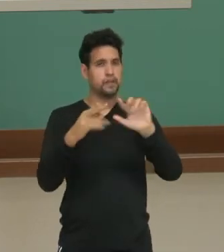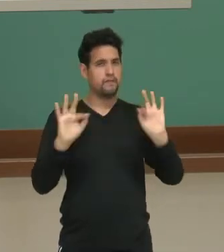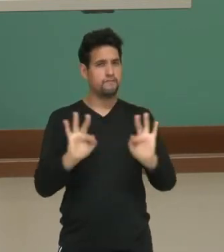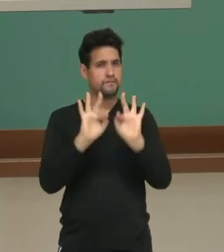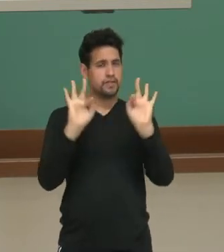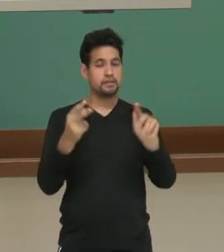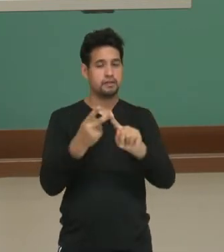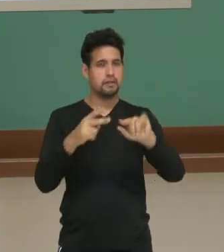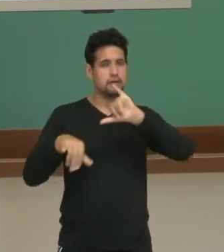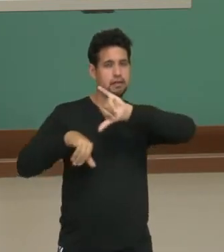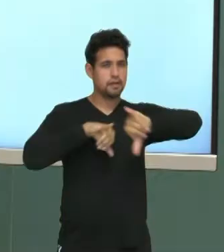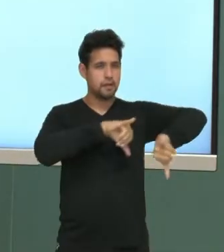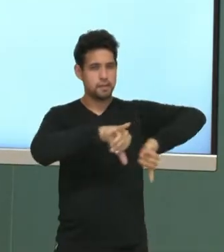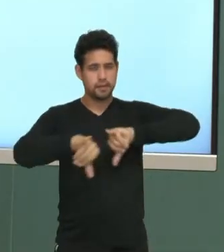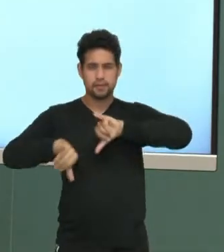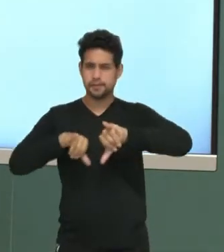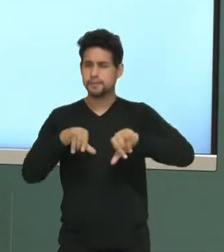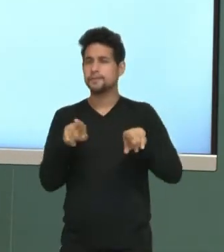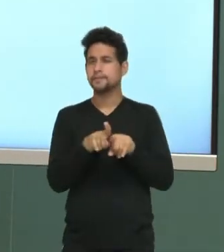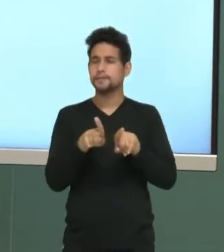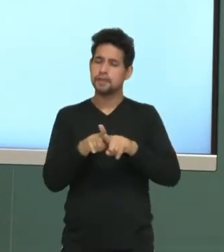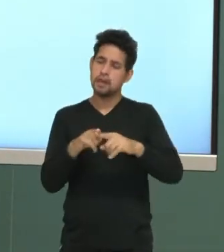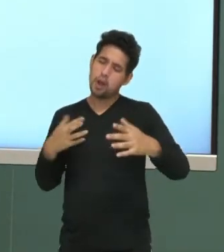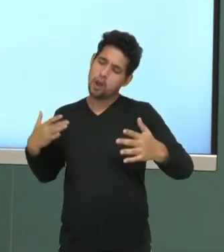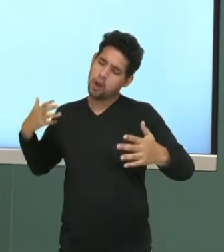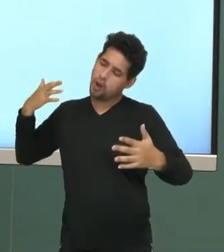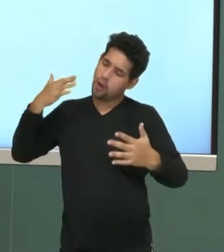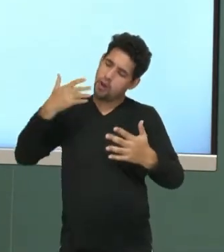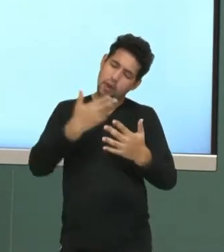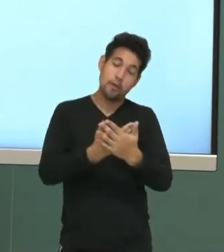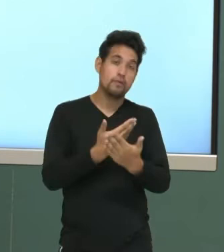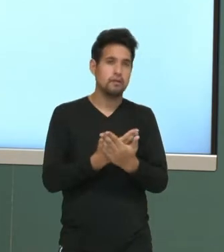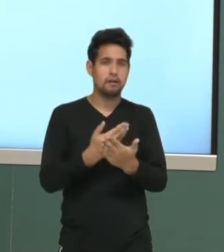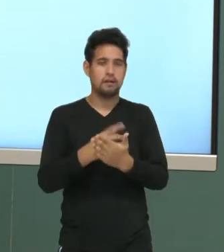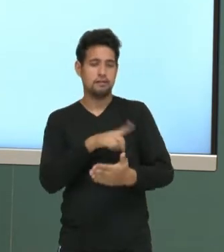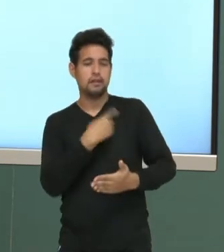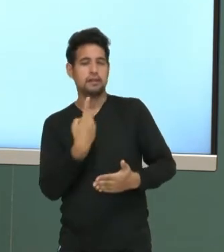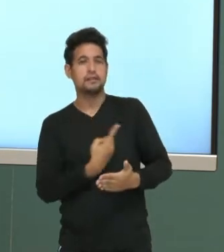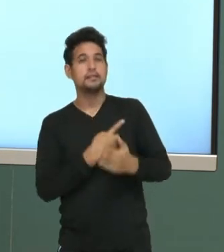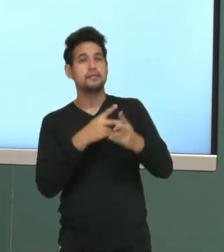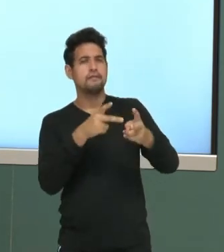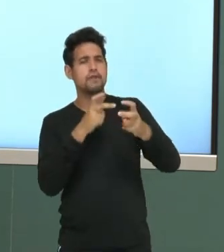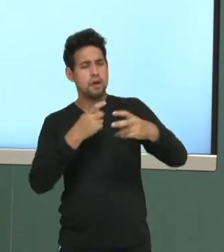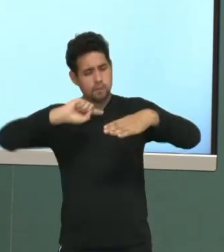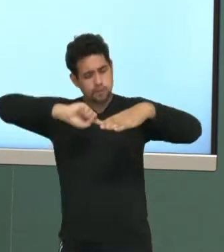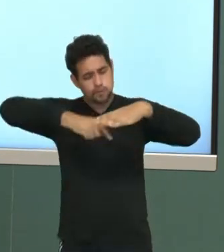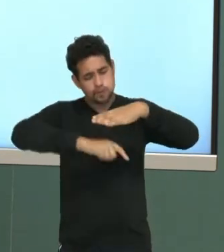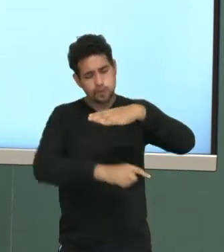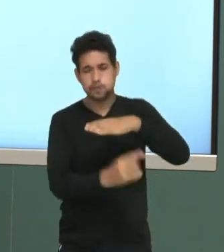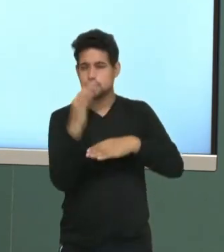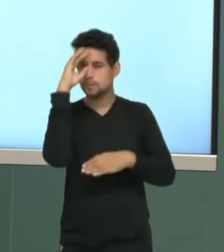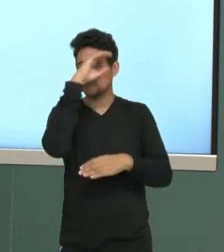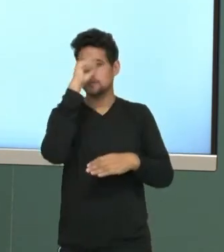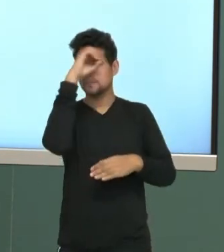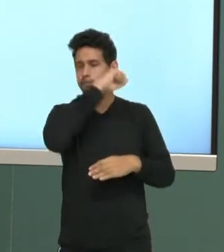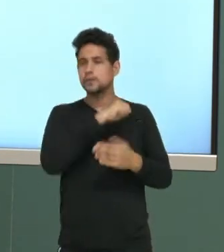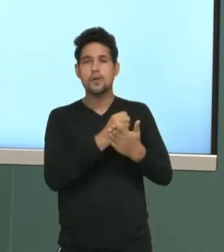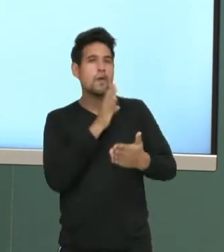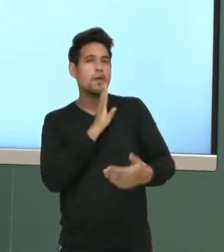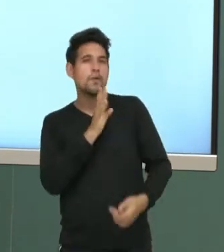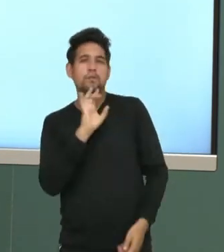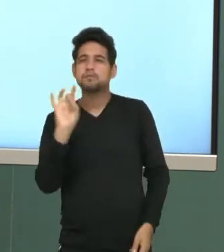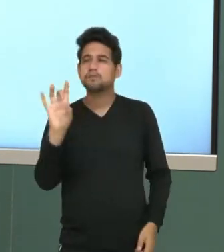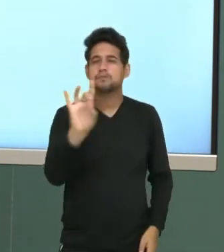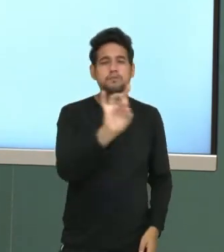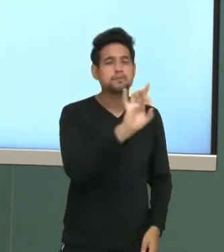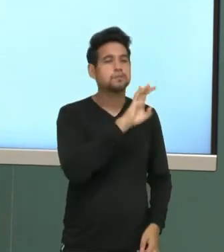físicas e químicas. E ao longo das aulas, nós vamos nos aprofundar, conhecer cada